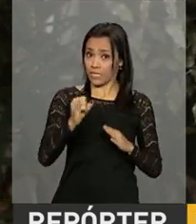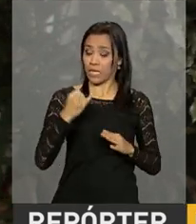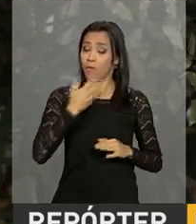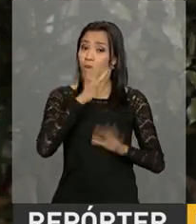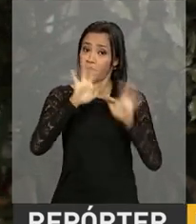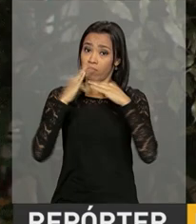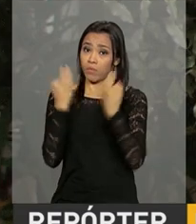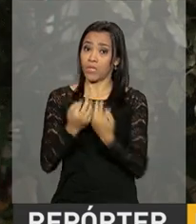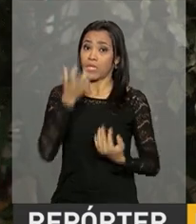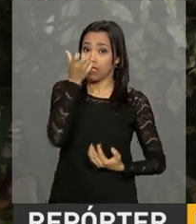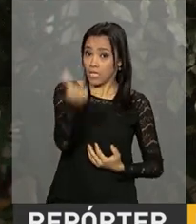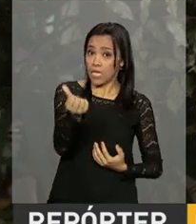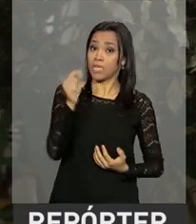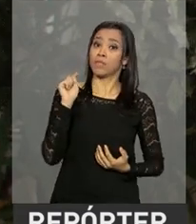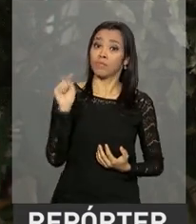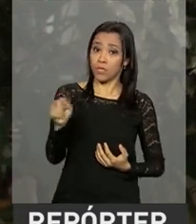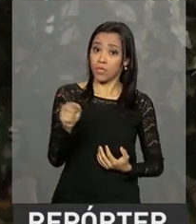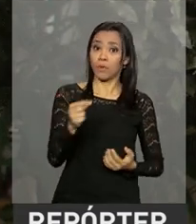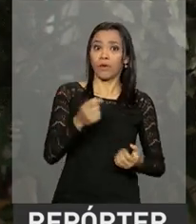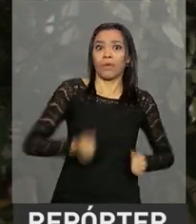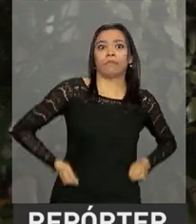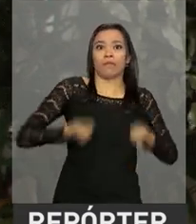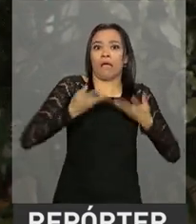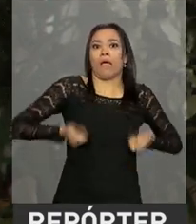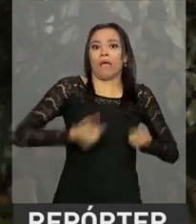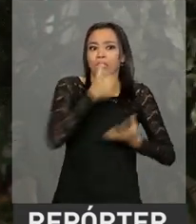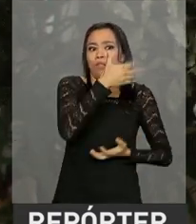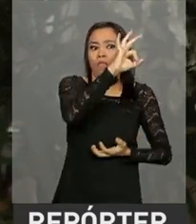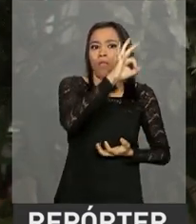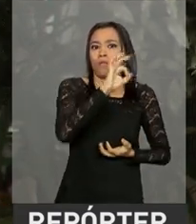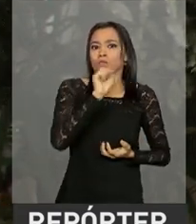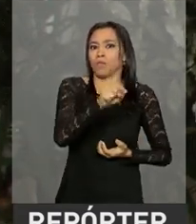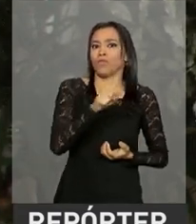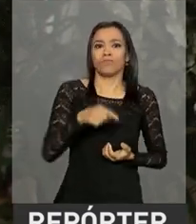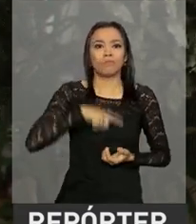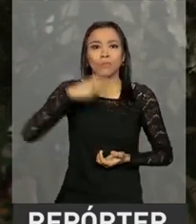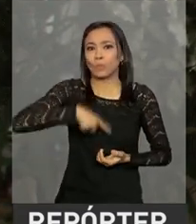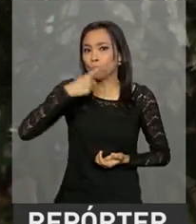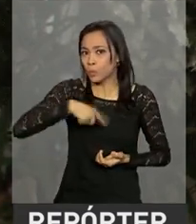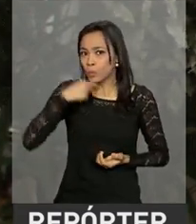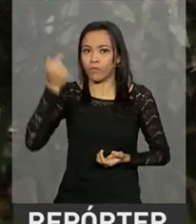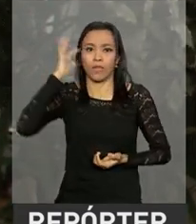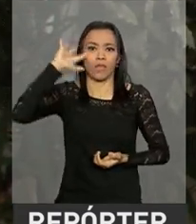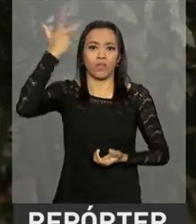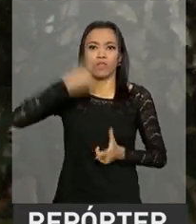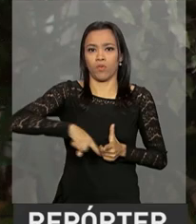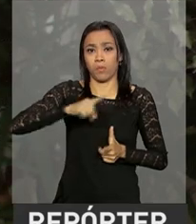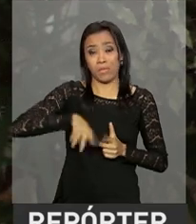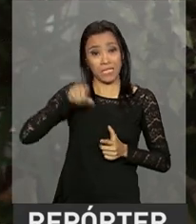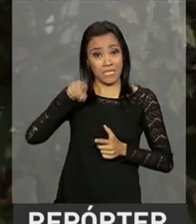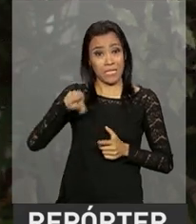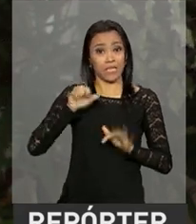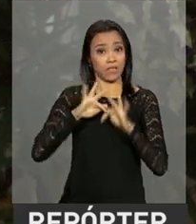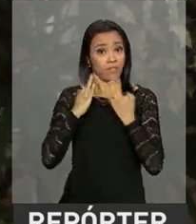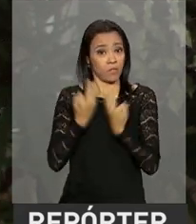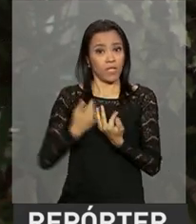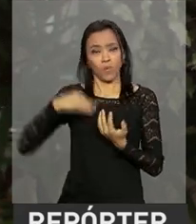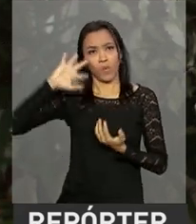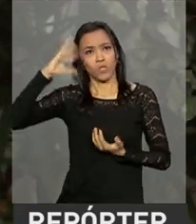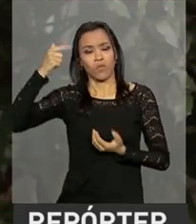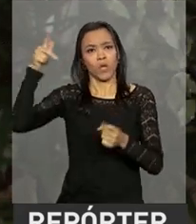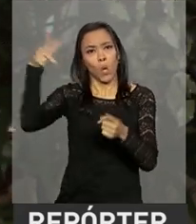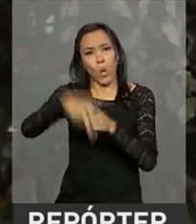mil reais de salário, mas gasta 10 mil, a conta não vai fechar. E se essa família não tomar nenhuma medida, como